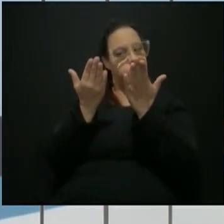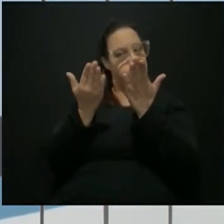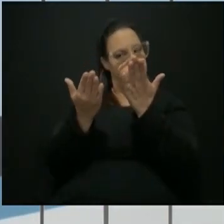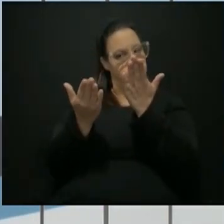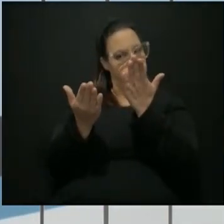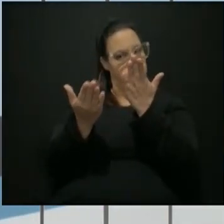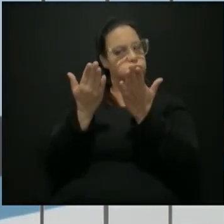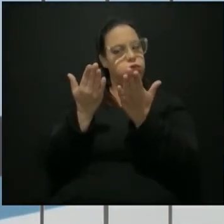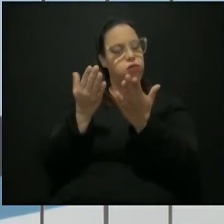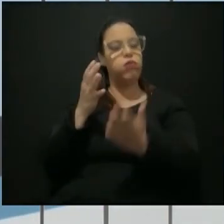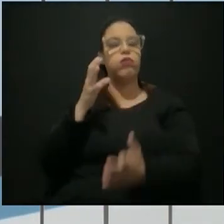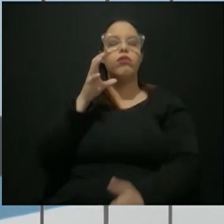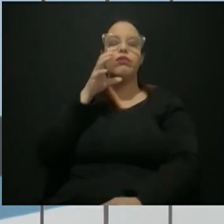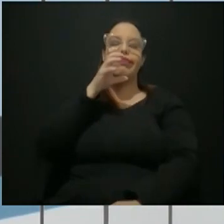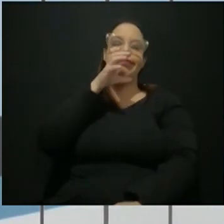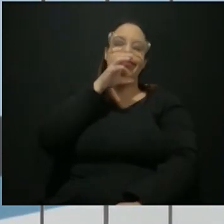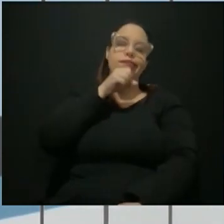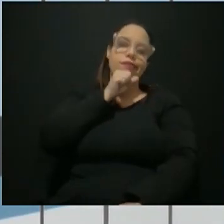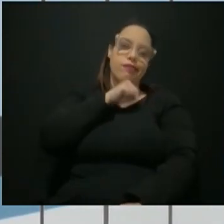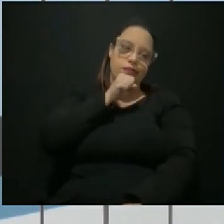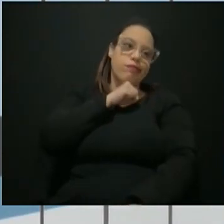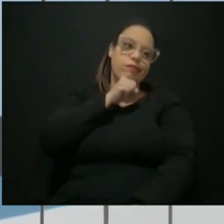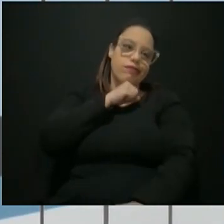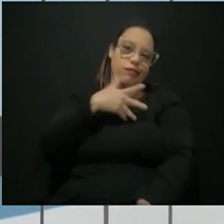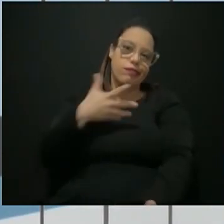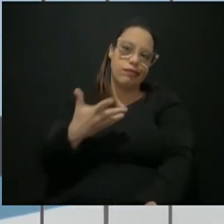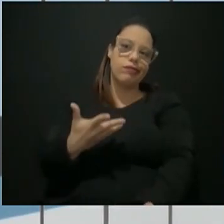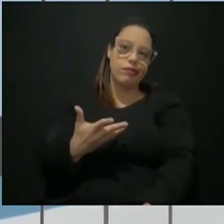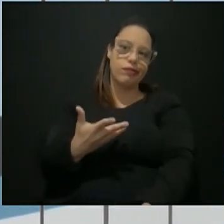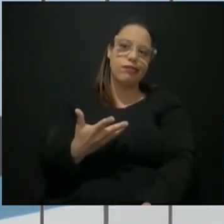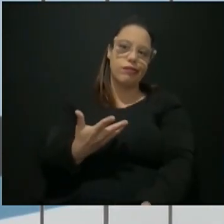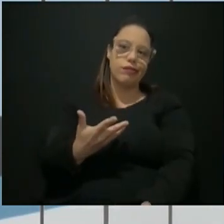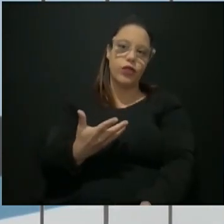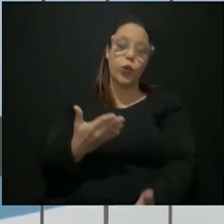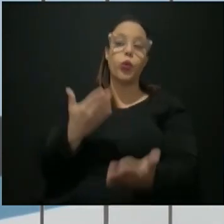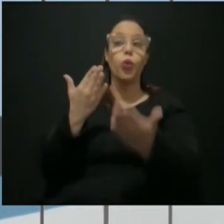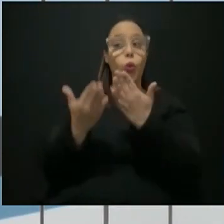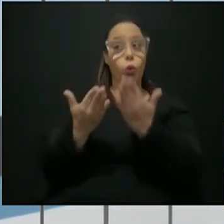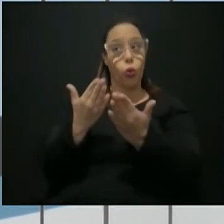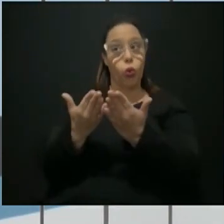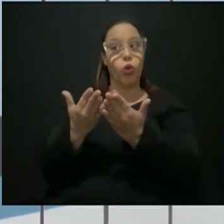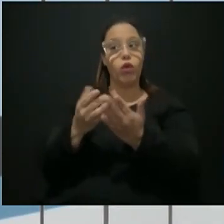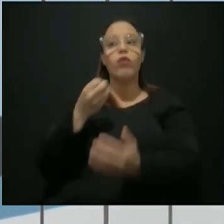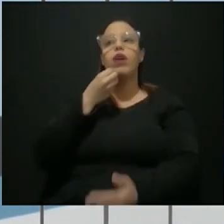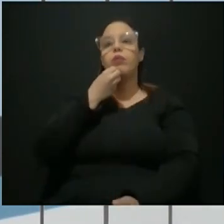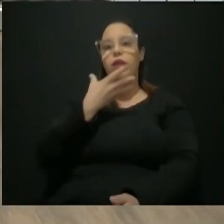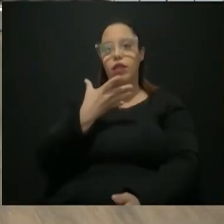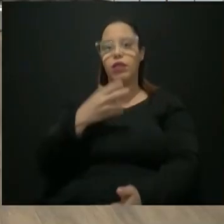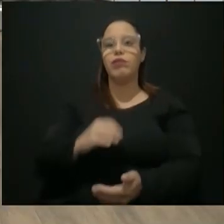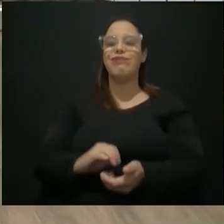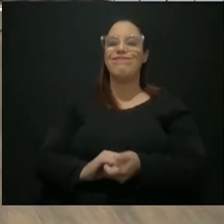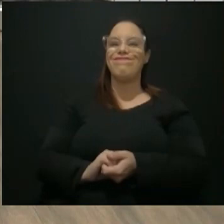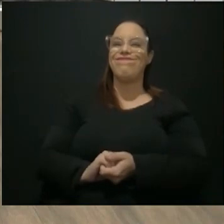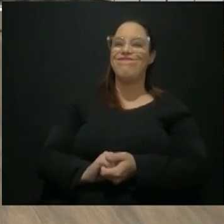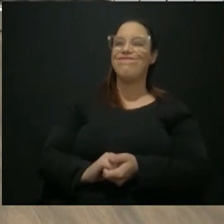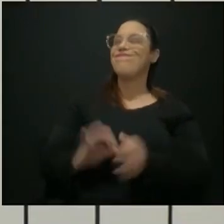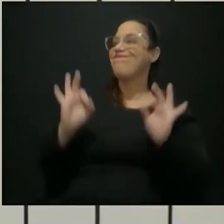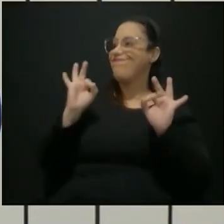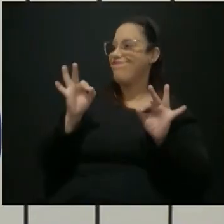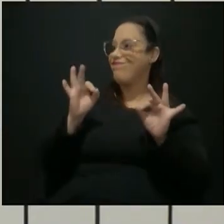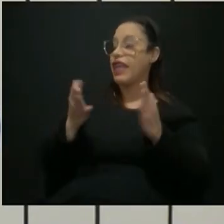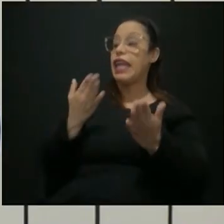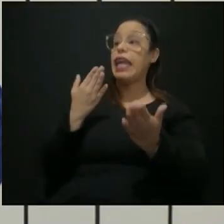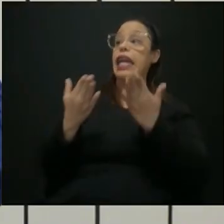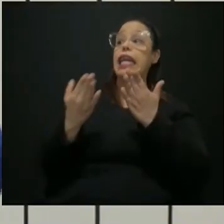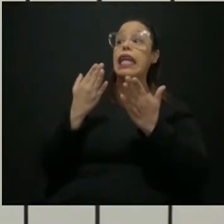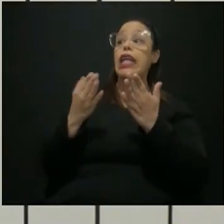Né, um pouquinho de equilíbrio vai muito bem. Muito bem, gente. Equilíbrio, essa é